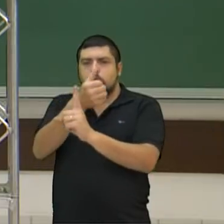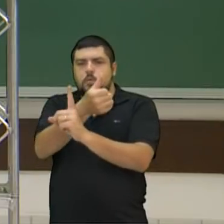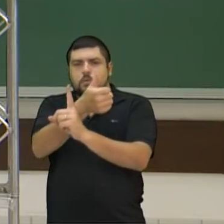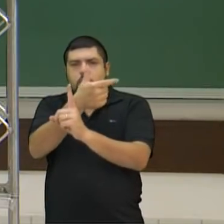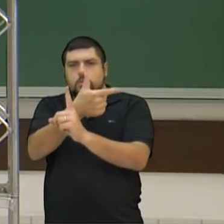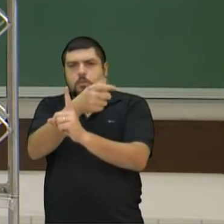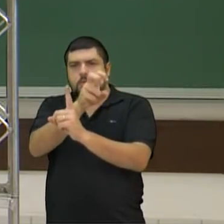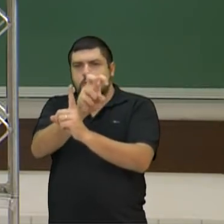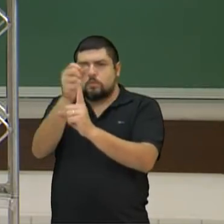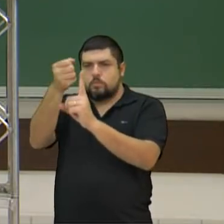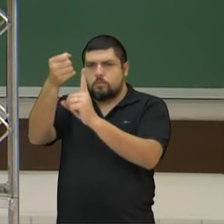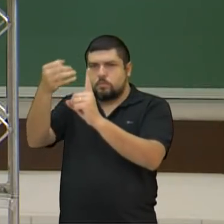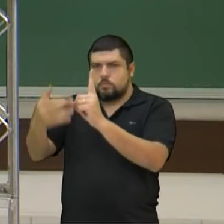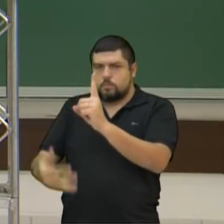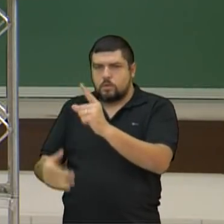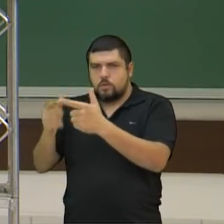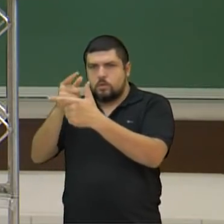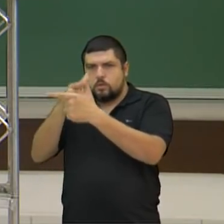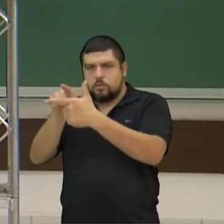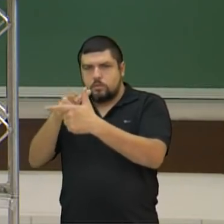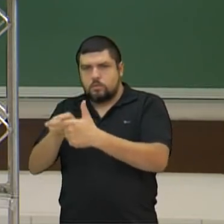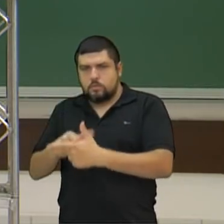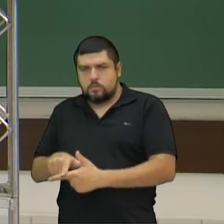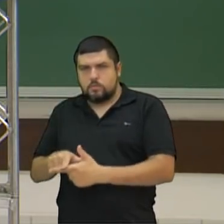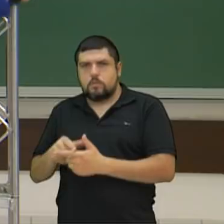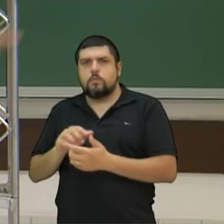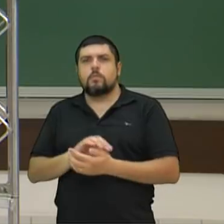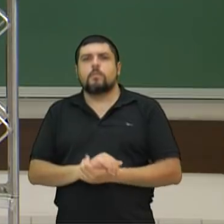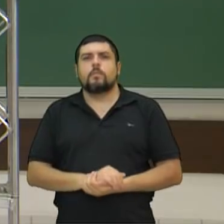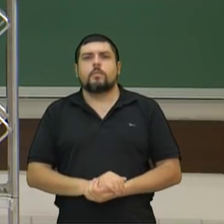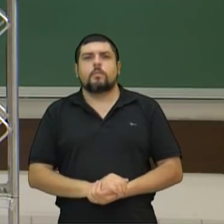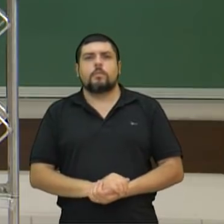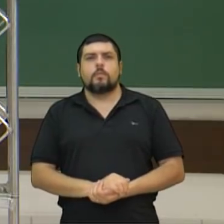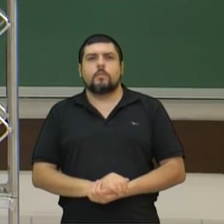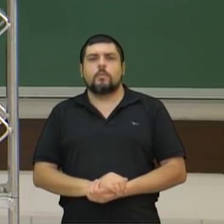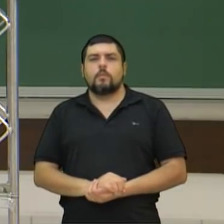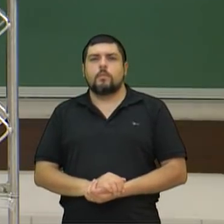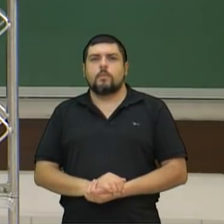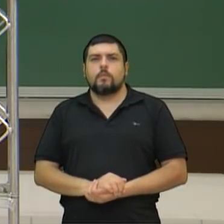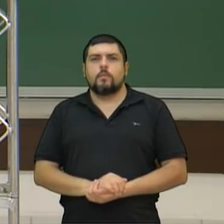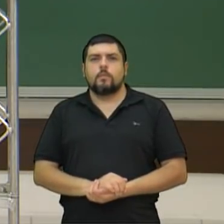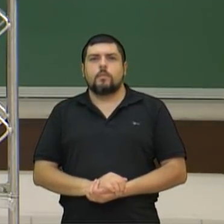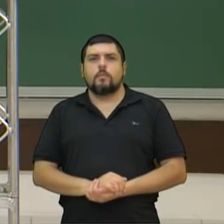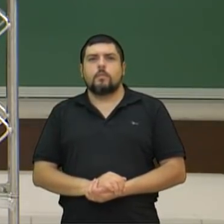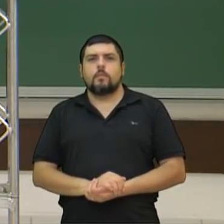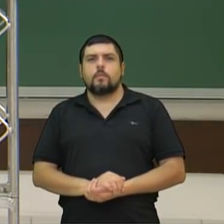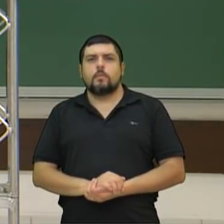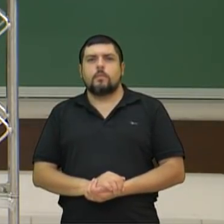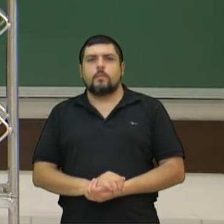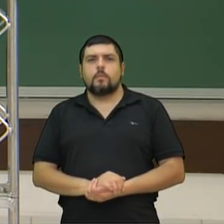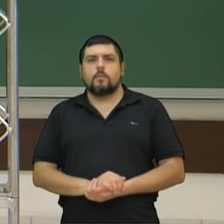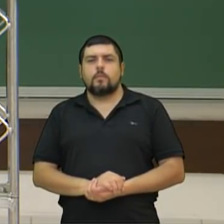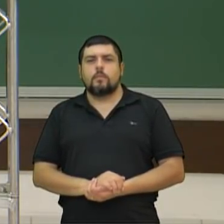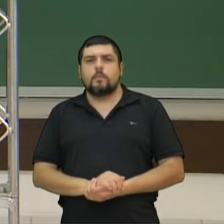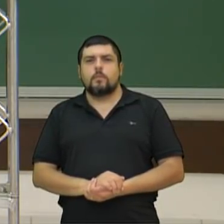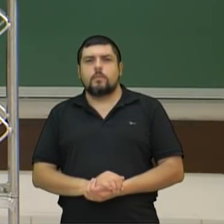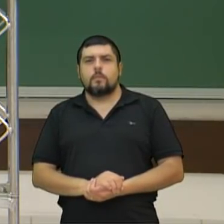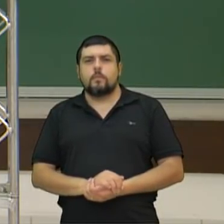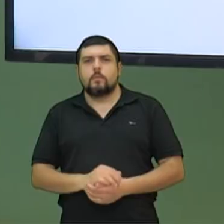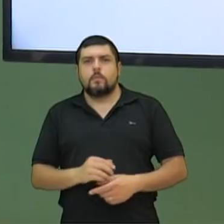tá? 625 é 5 elevado à quarta, beleza? Então, eu vou substituir aqui, ó. 1